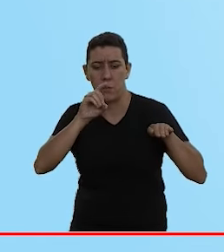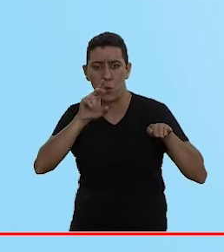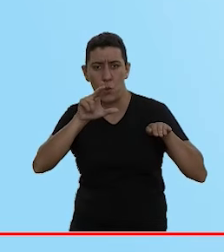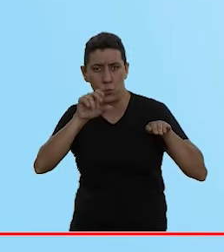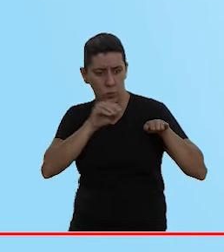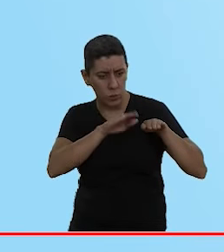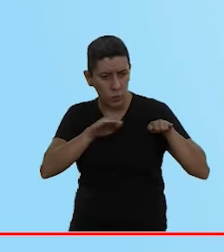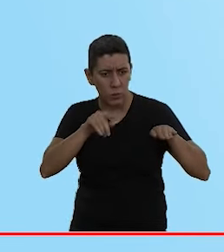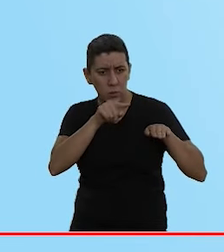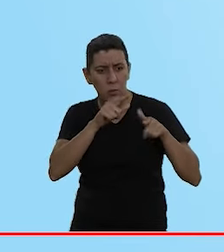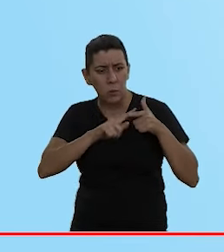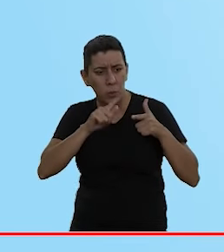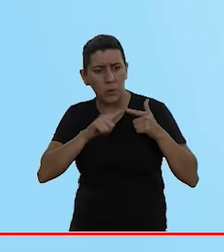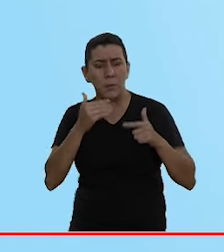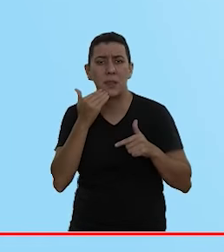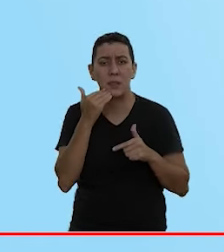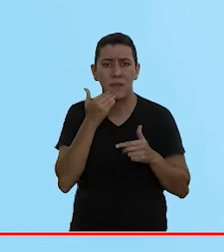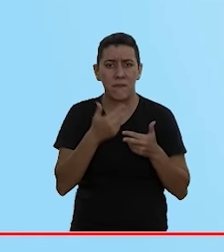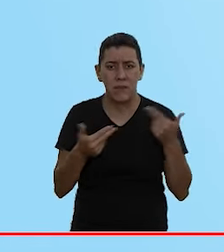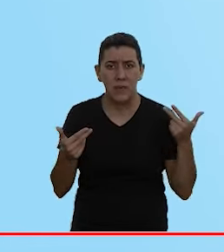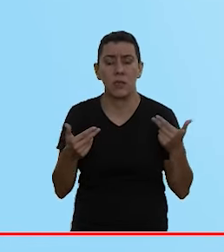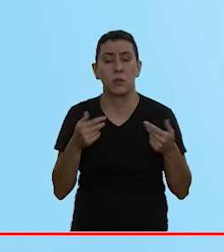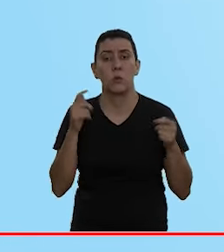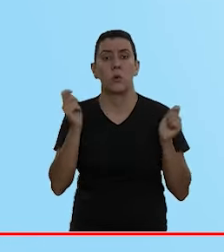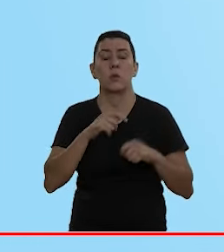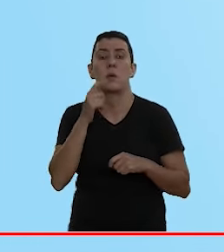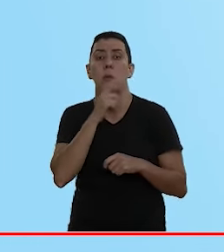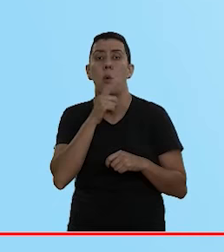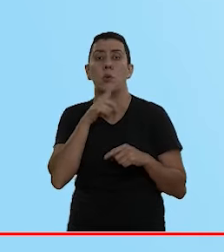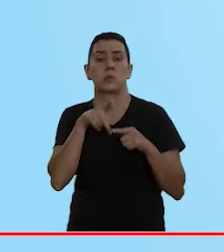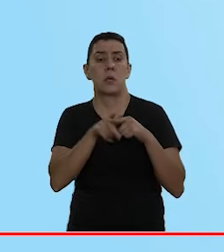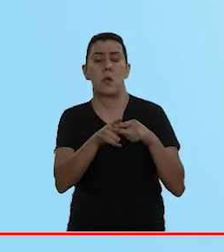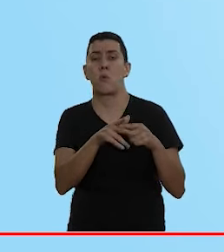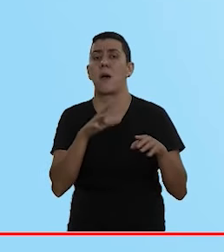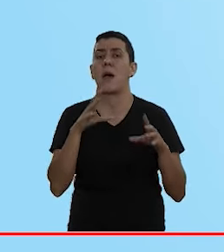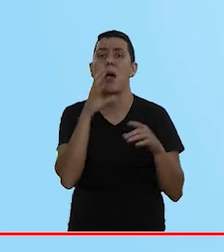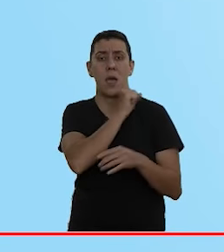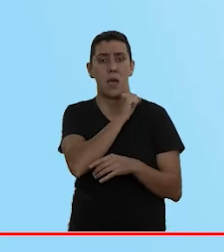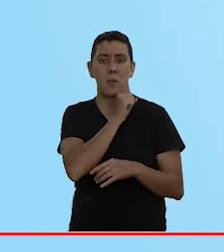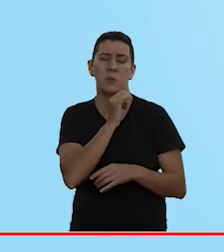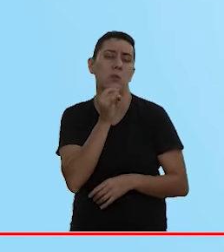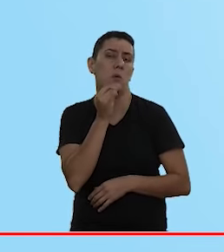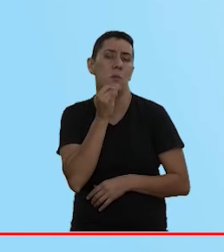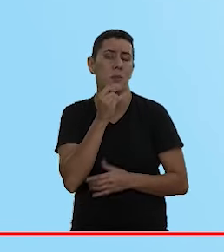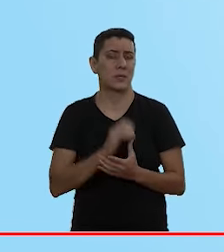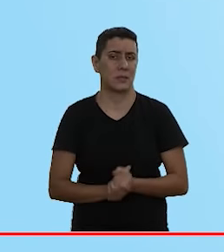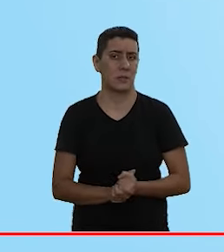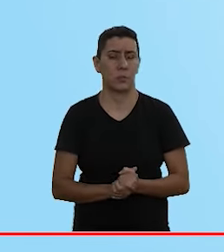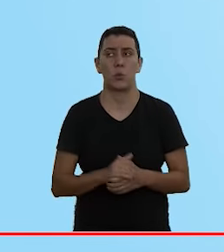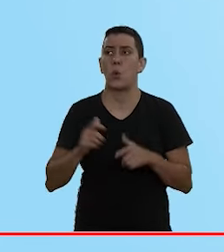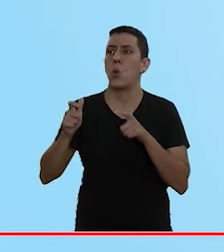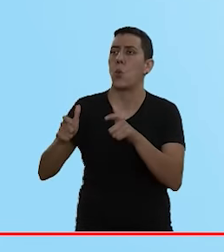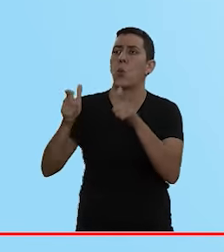efeito? Basicamente, módulos que estão expostos aí, principalmente em regiões mais úmidas, regiões mais